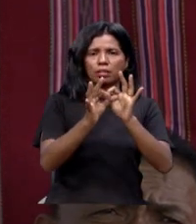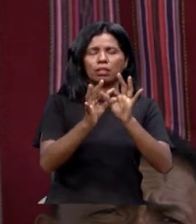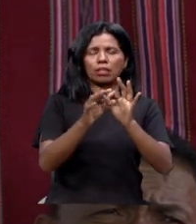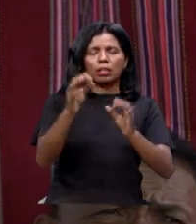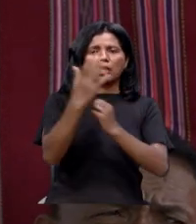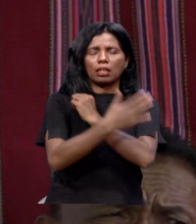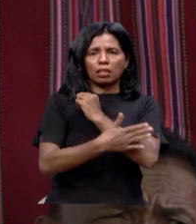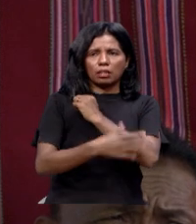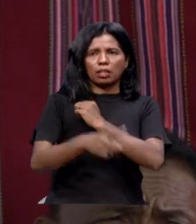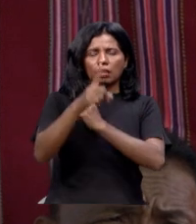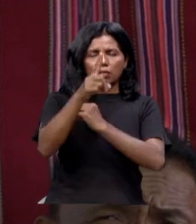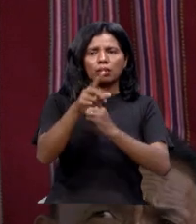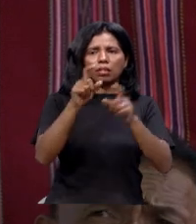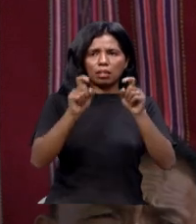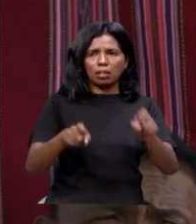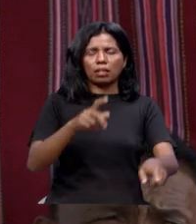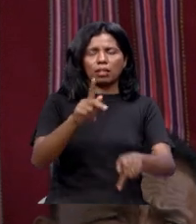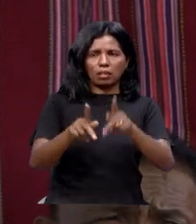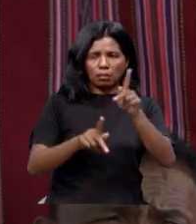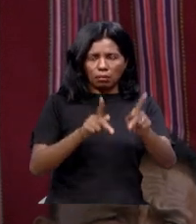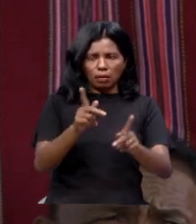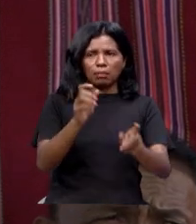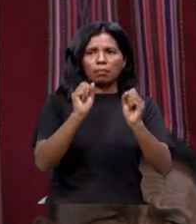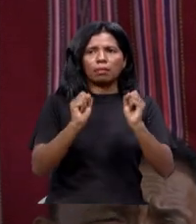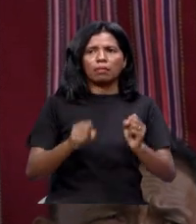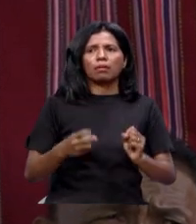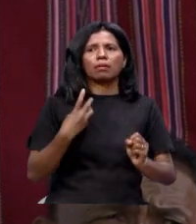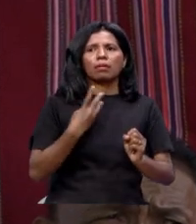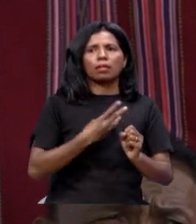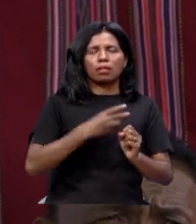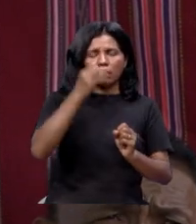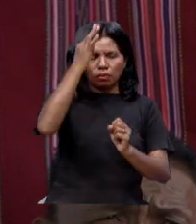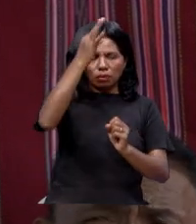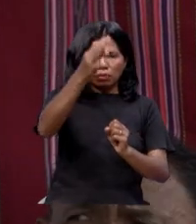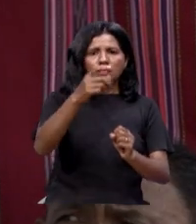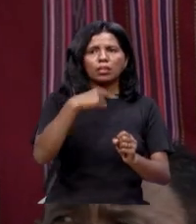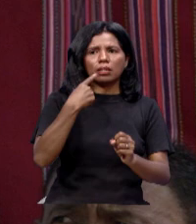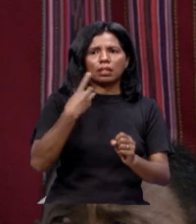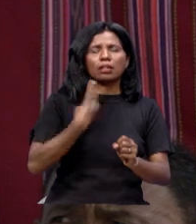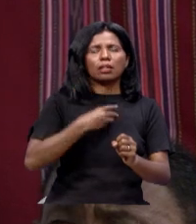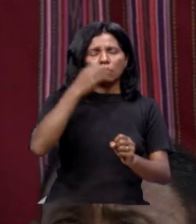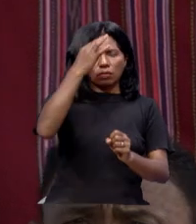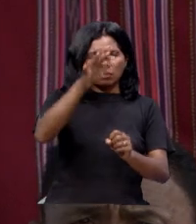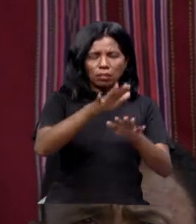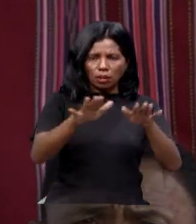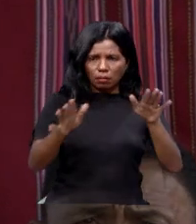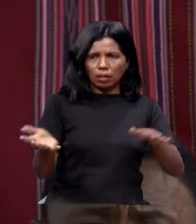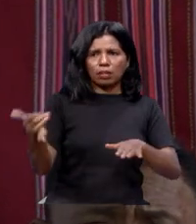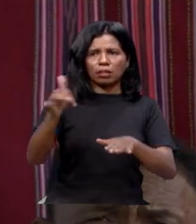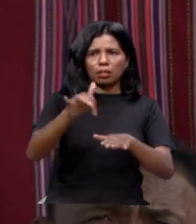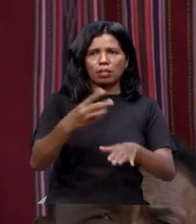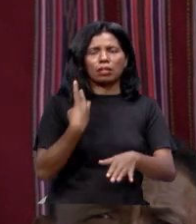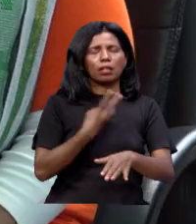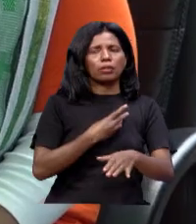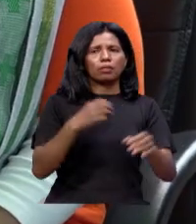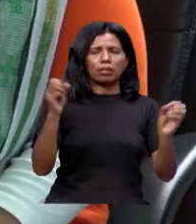que emamaca a segura. E teria futuro, mas aí teria futuro, mas lavar a gente. Na sua vida, lá vida é